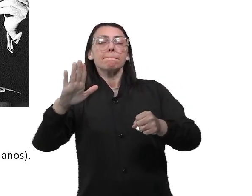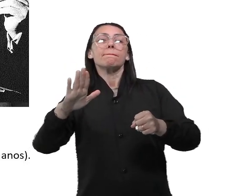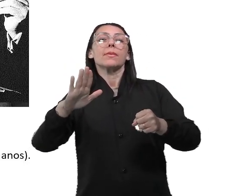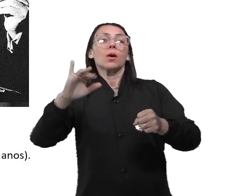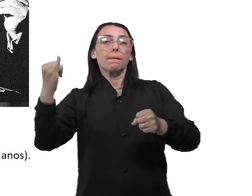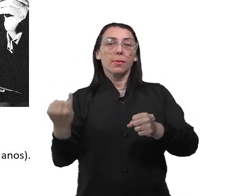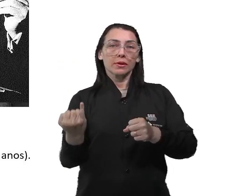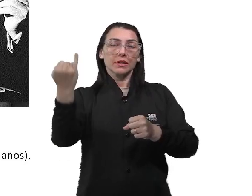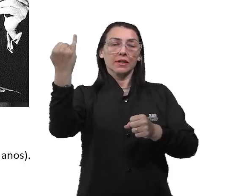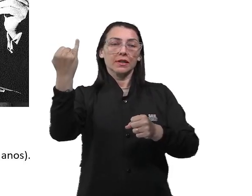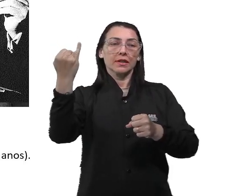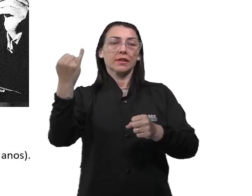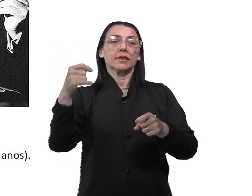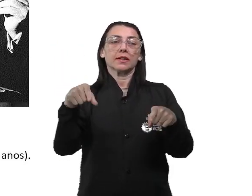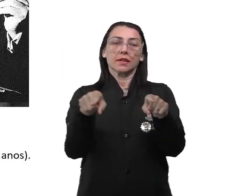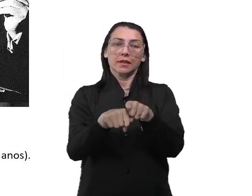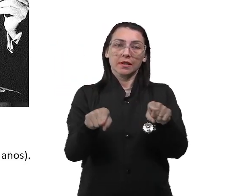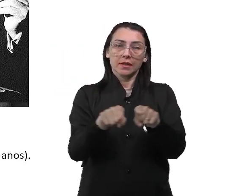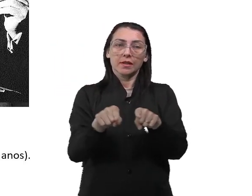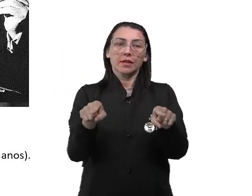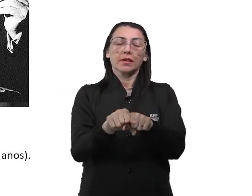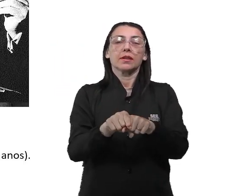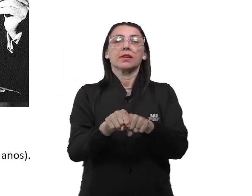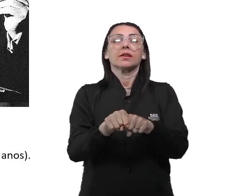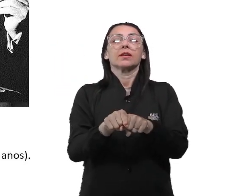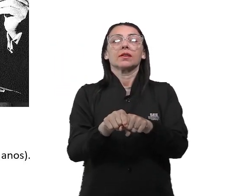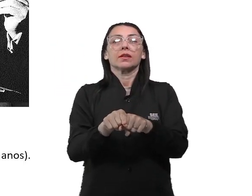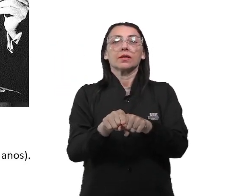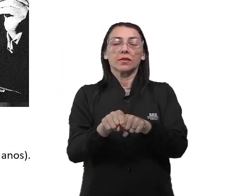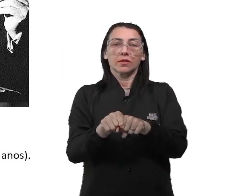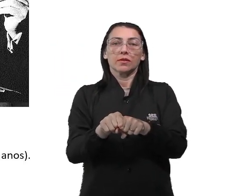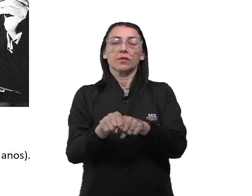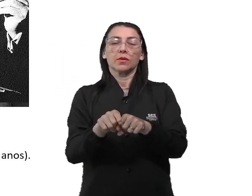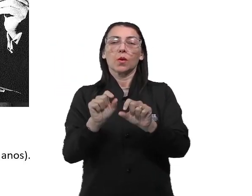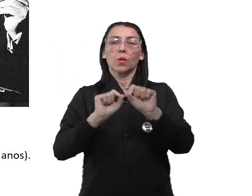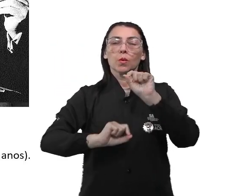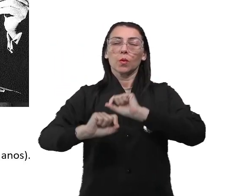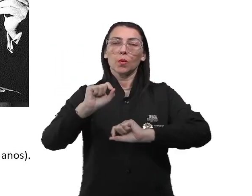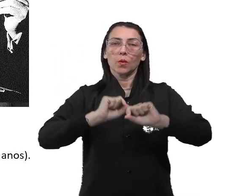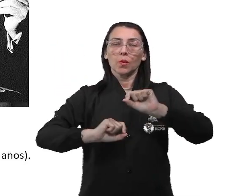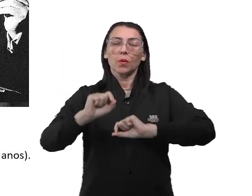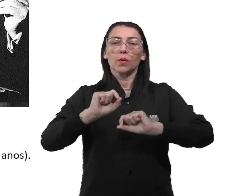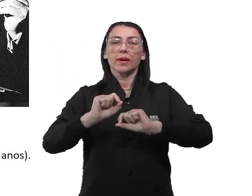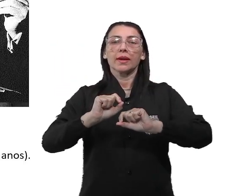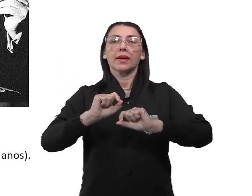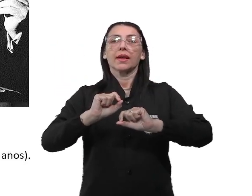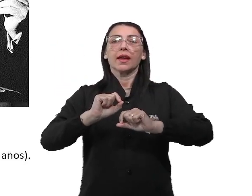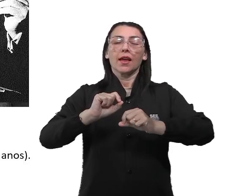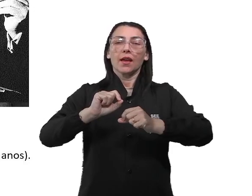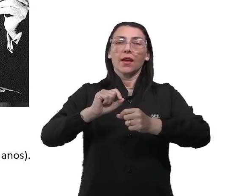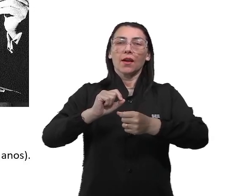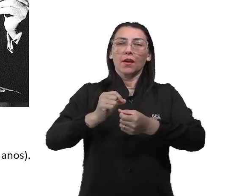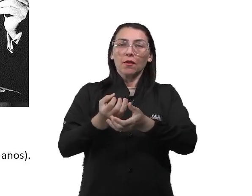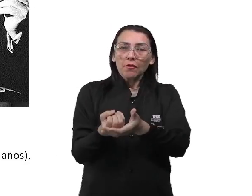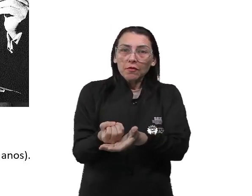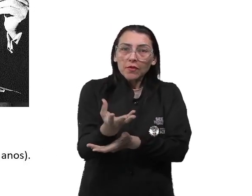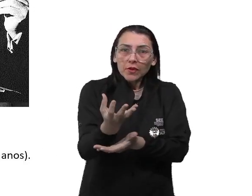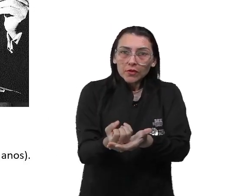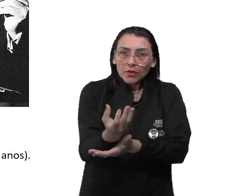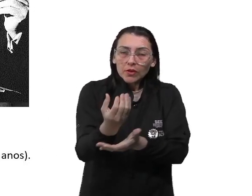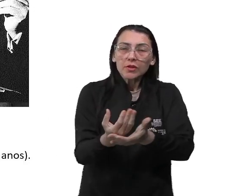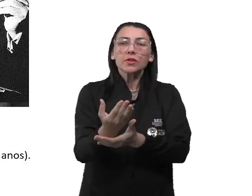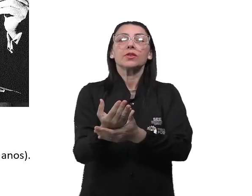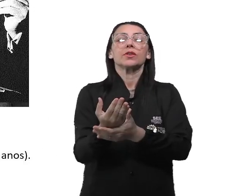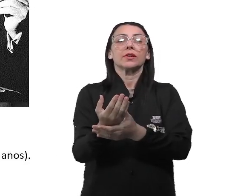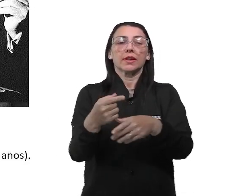destaque. E é considerado o melhor ficcionista do modernismo e prosador mais importante da segunda fase